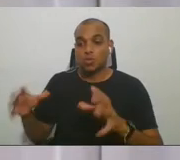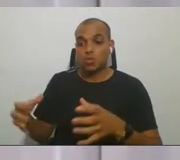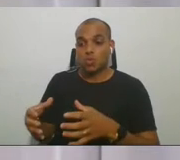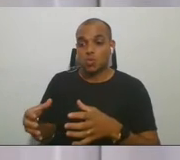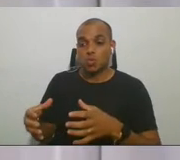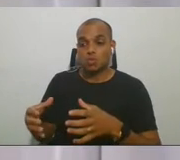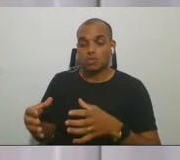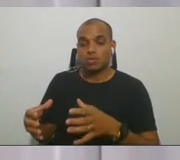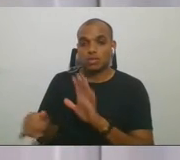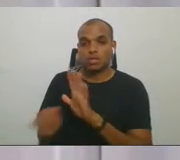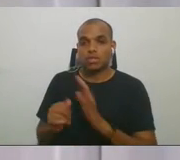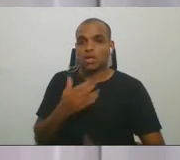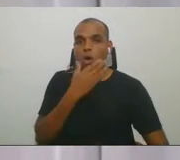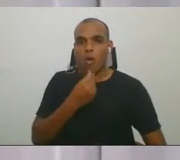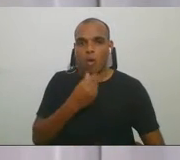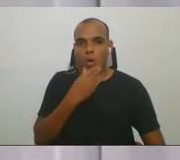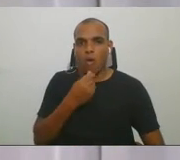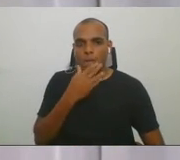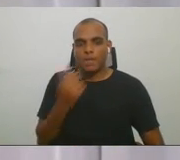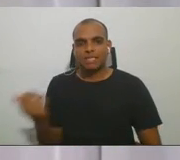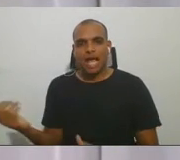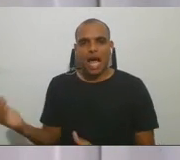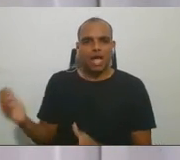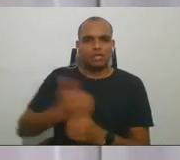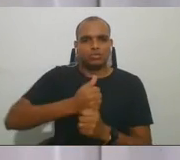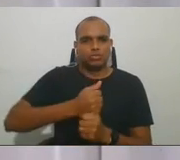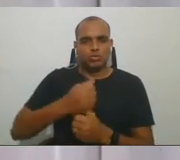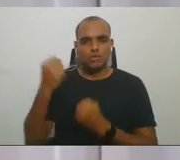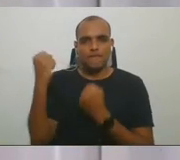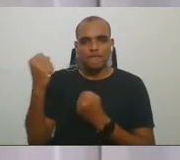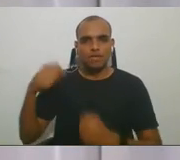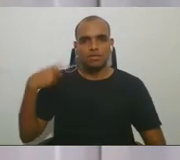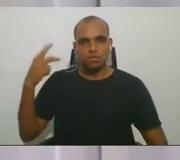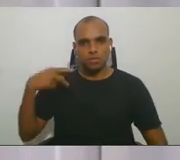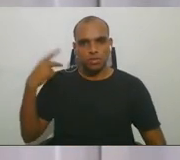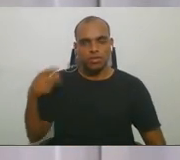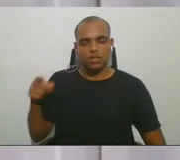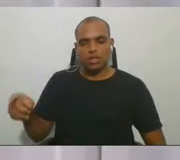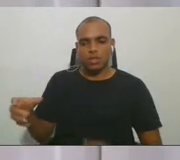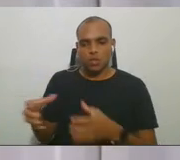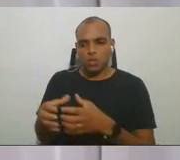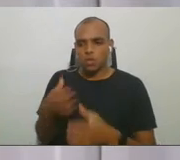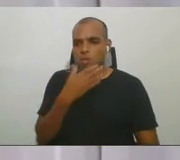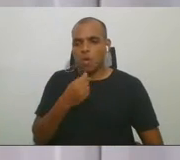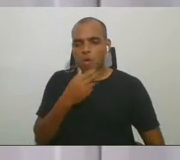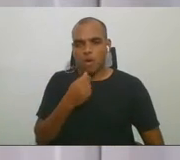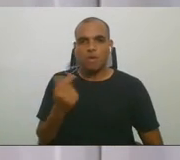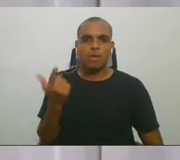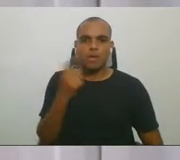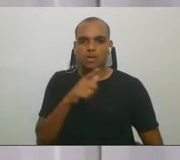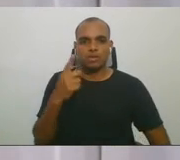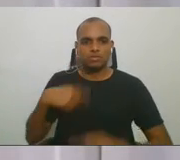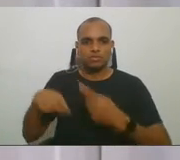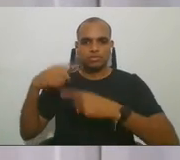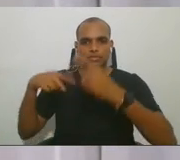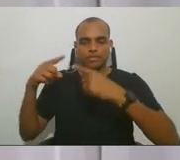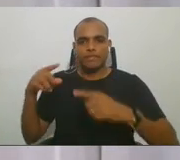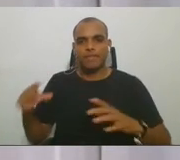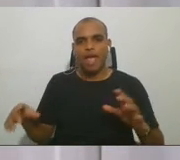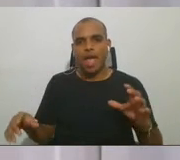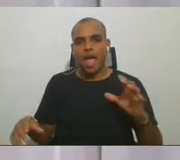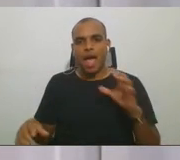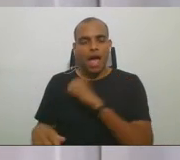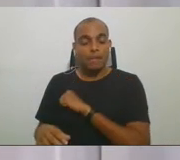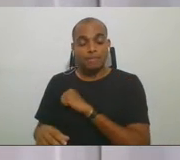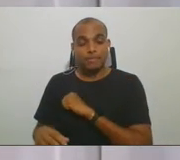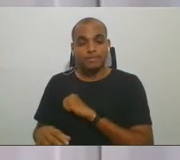forças políticas que aconteceram. Se cuidaram muito bem, em todo caso, houve uma rápida assimilação. Mas a